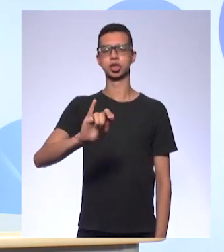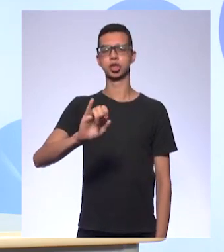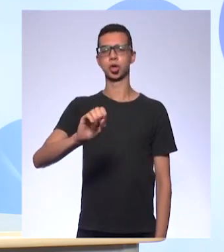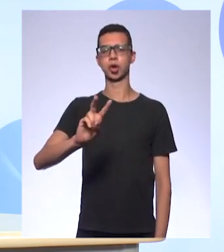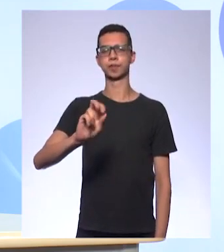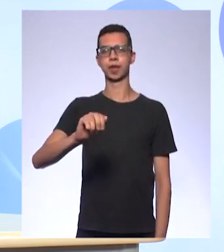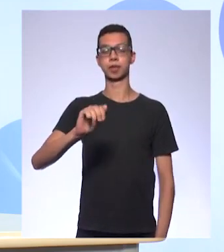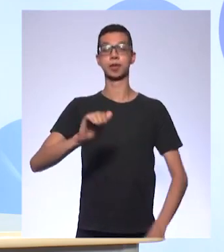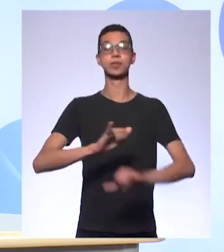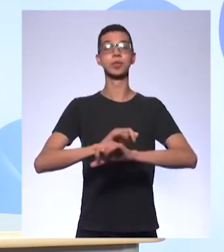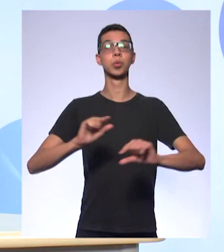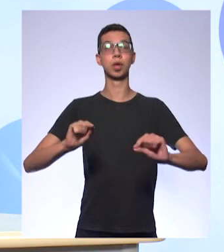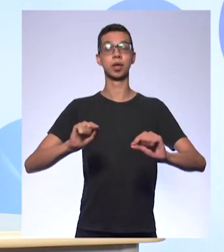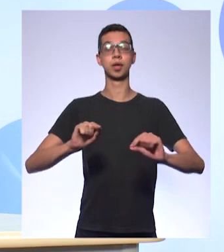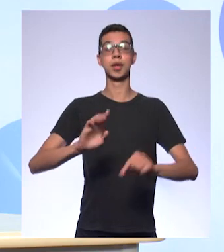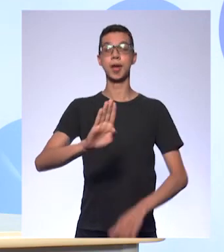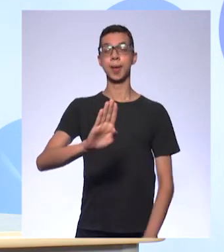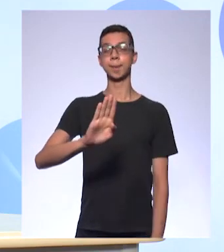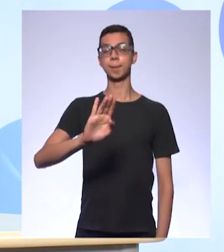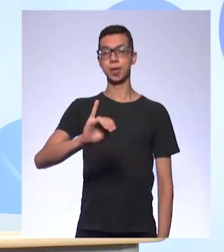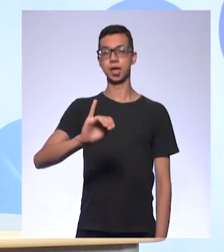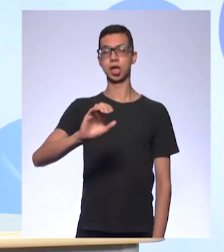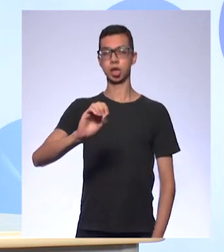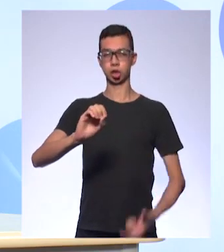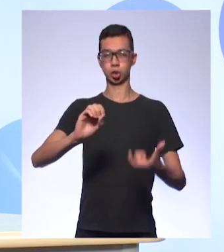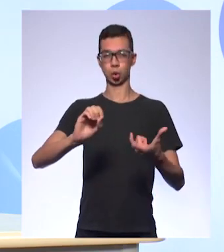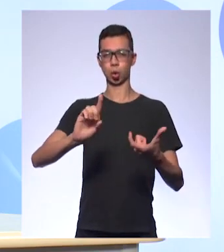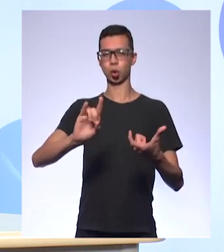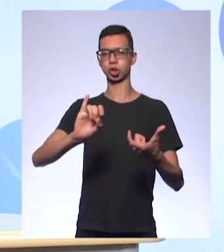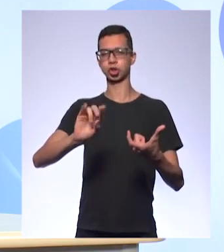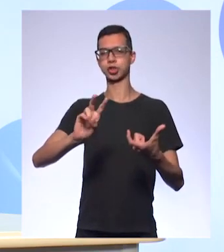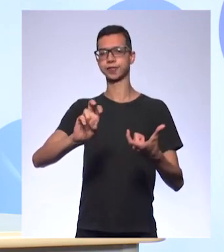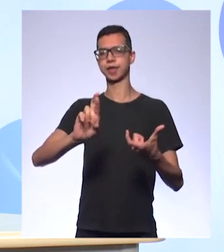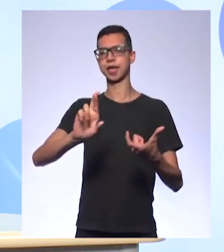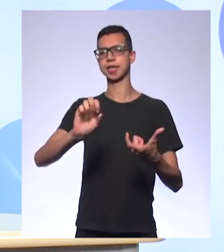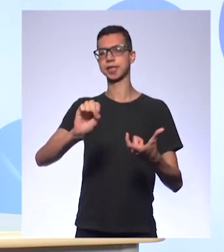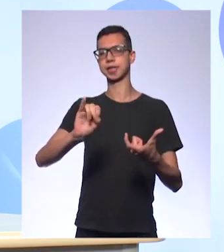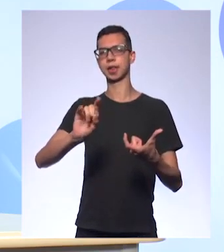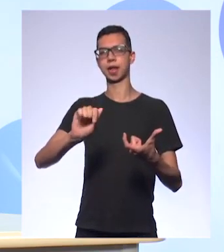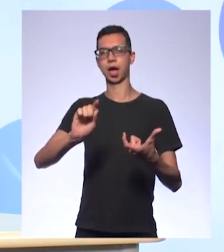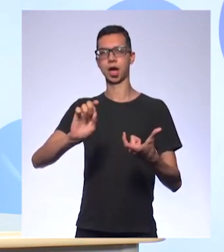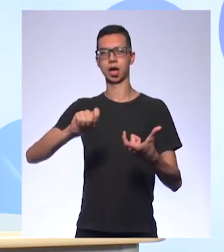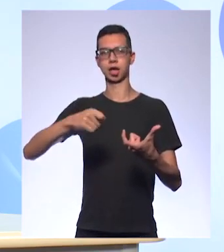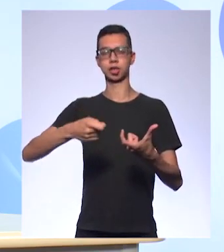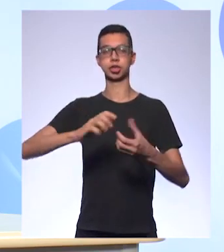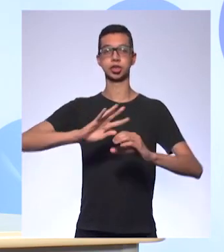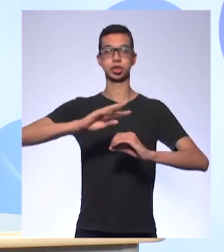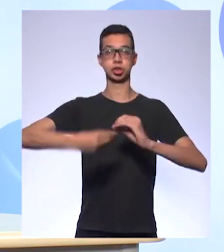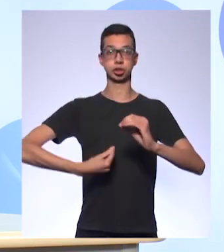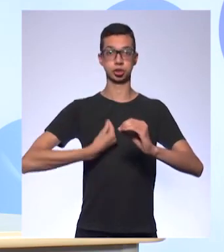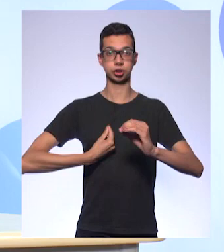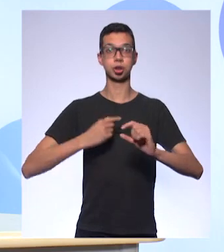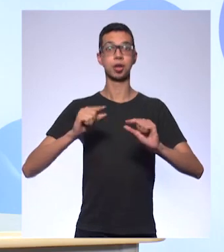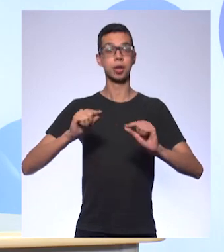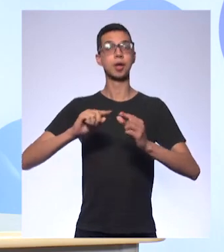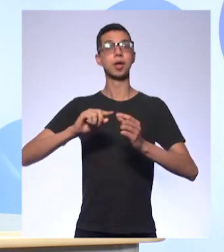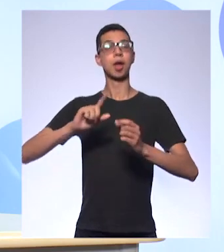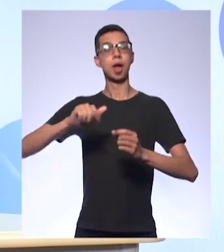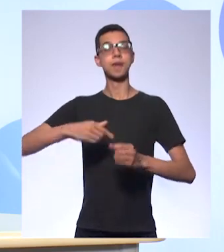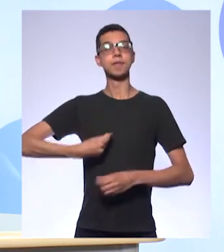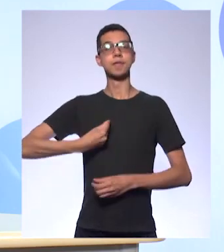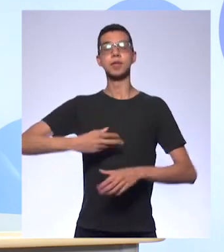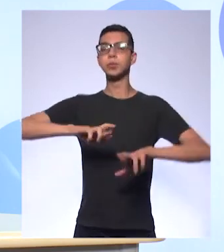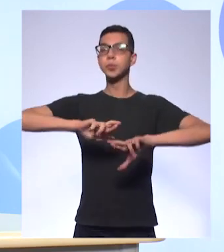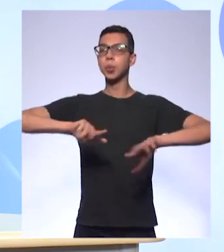seres vivos de uma região. A professora Lucelene, da Escola Paulínia Nunes de Moraes, disse que os